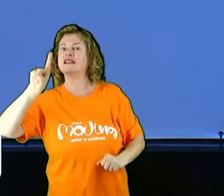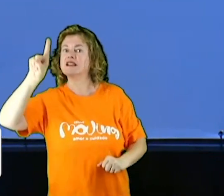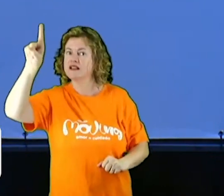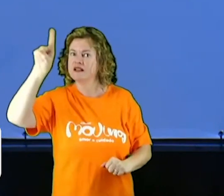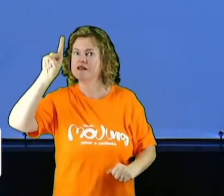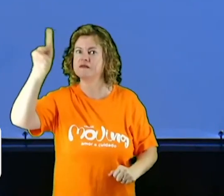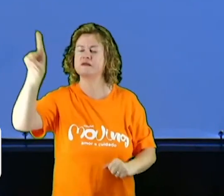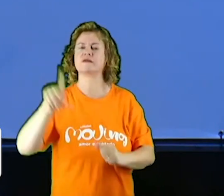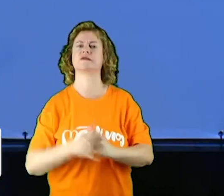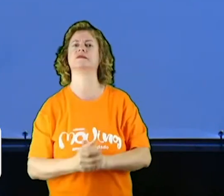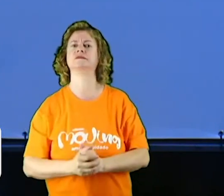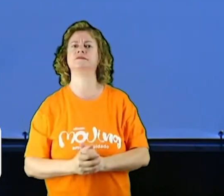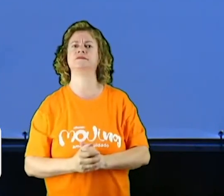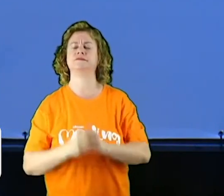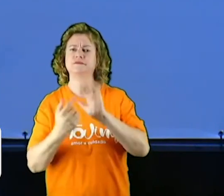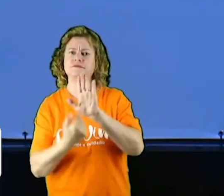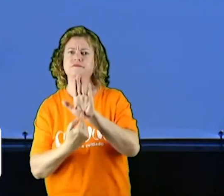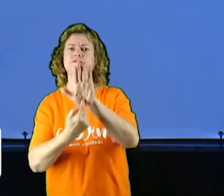vai oferecer